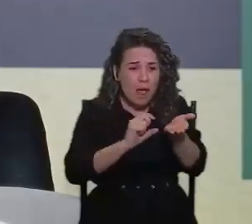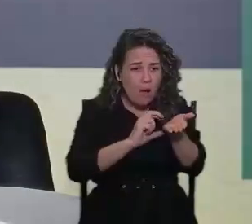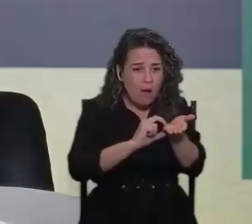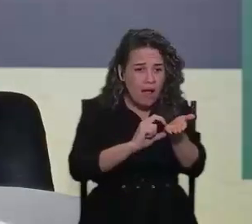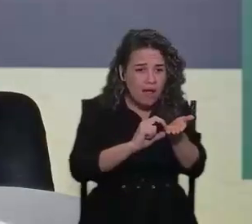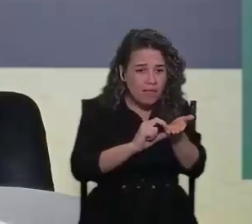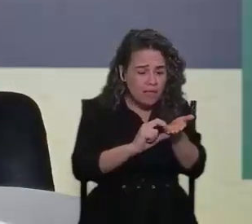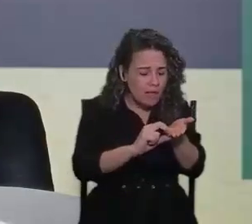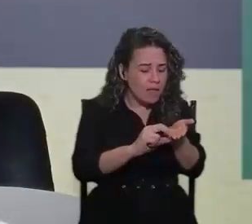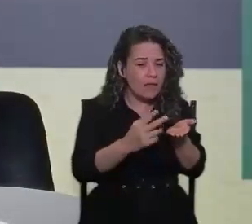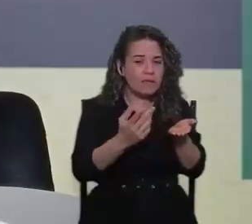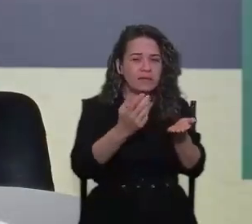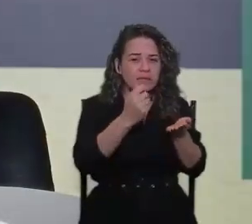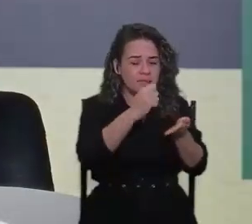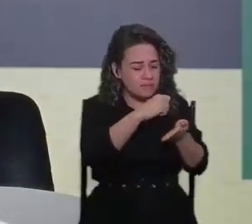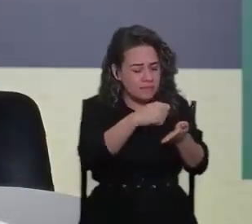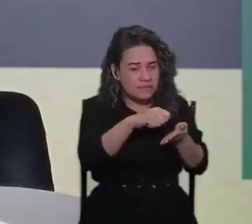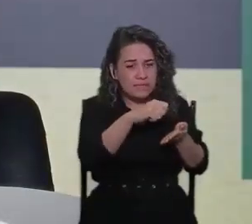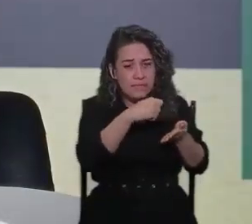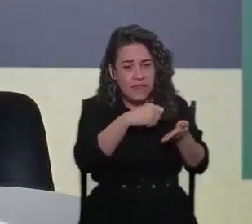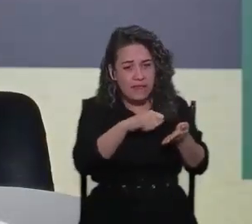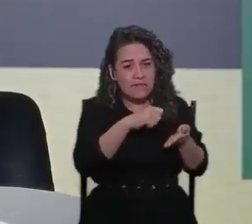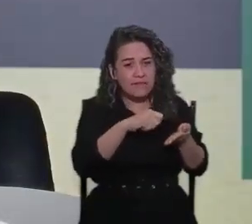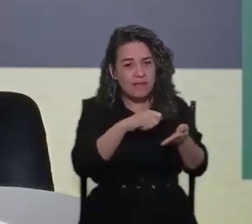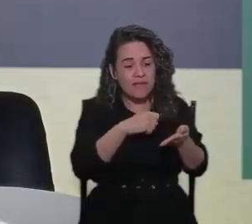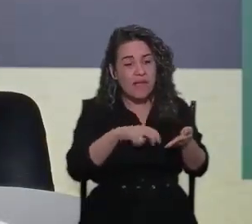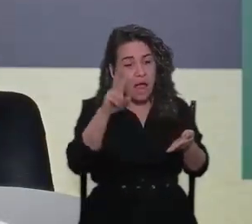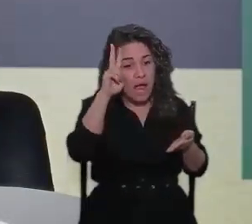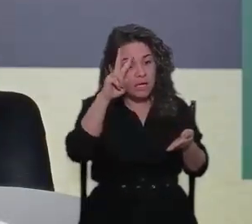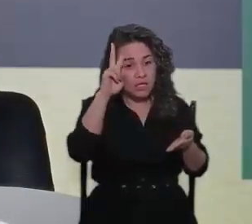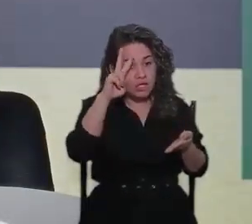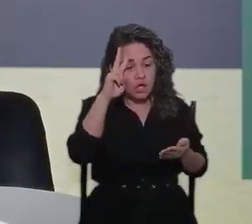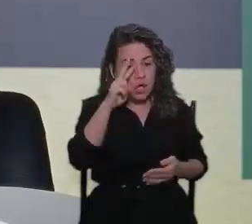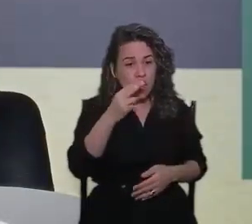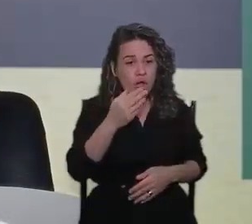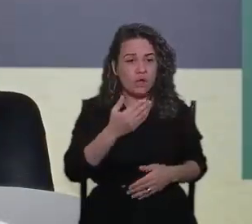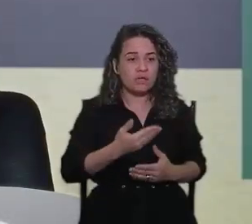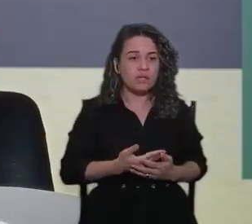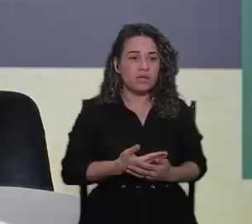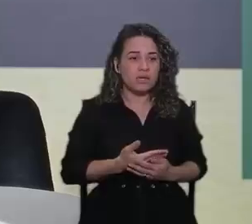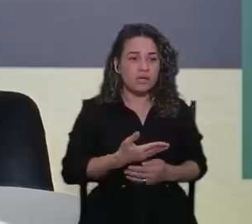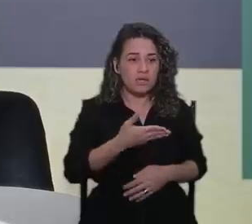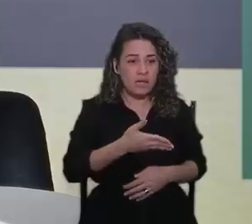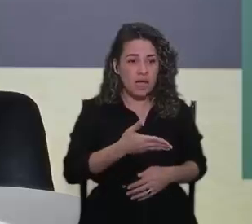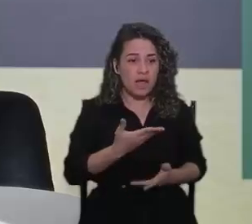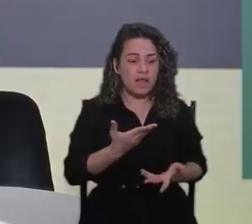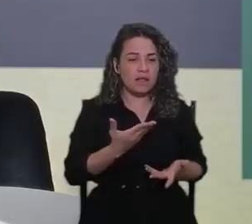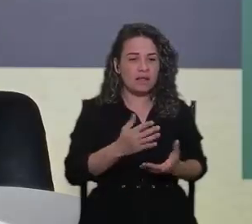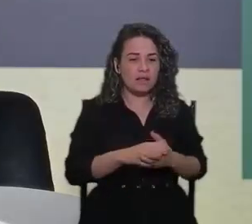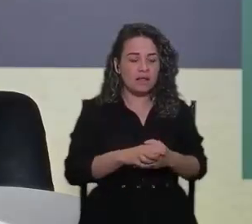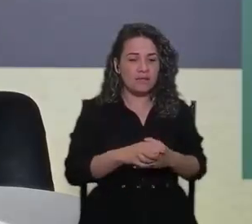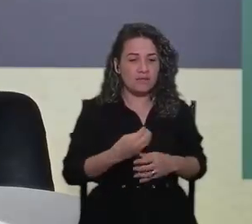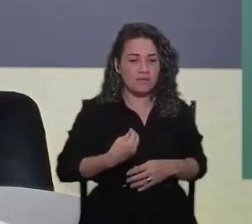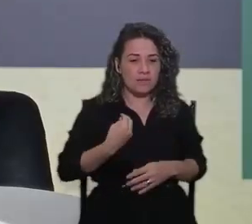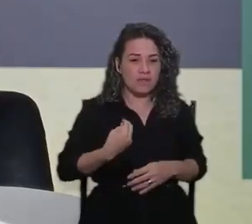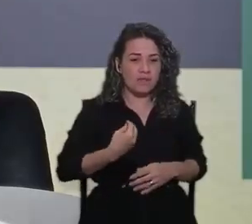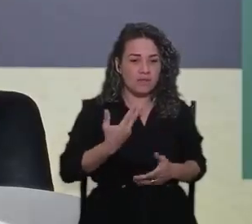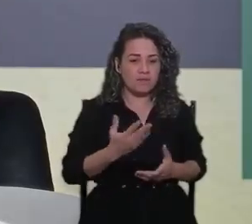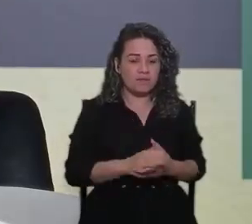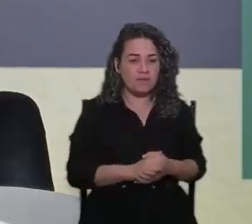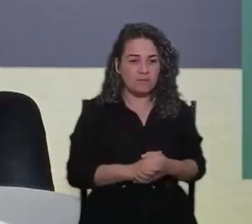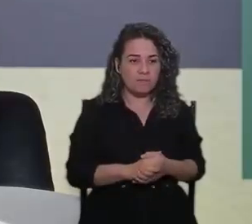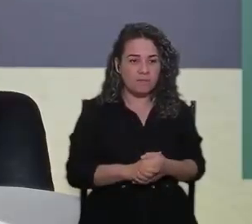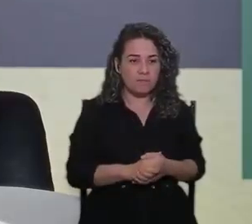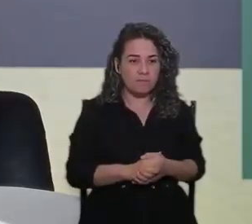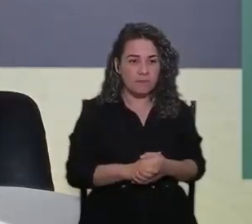história que ela, a aventura que ela e os amigos vivem. Então, Depois eu até acho que eu vou, se der tempo, eu vou querer ler